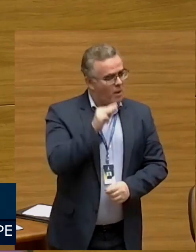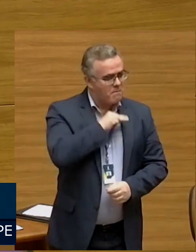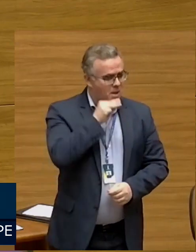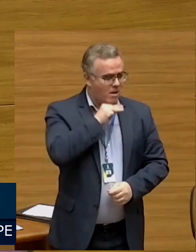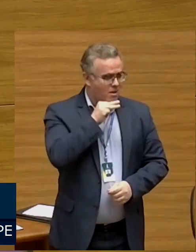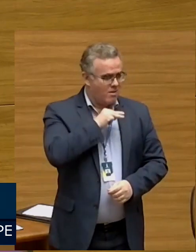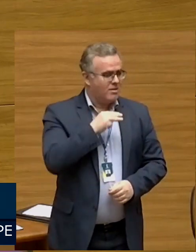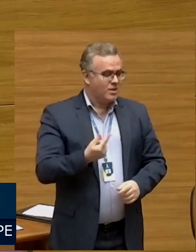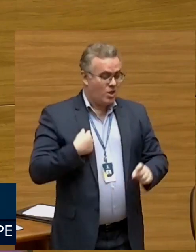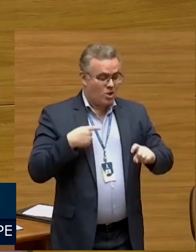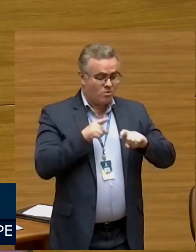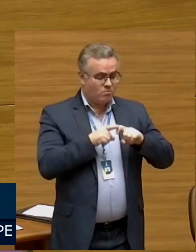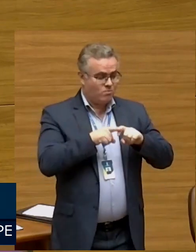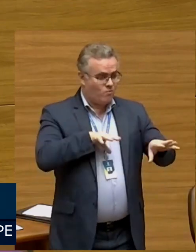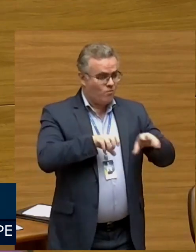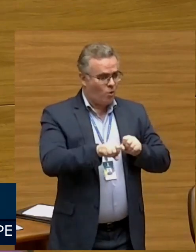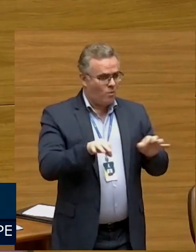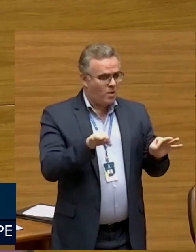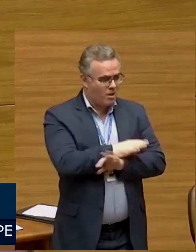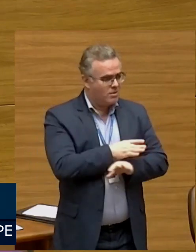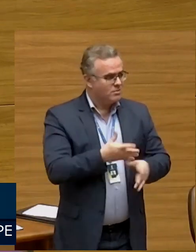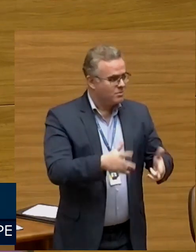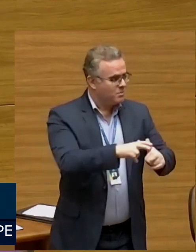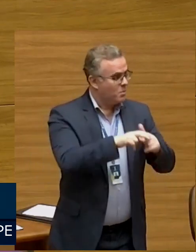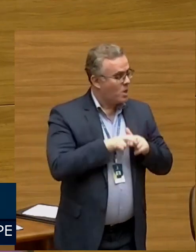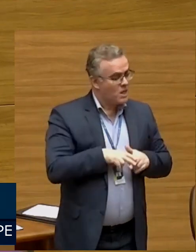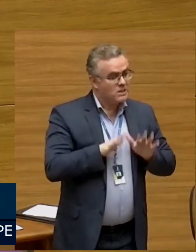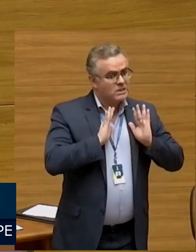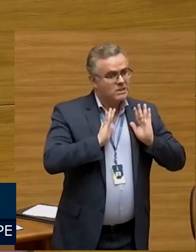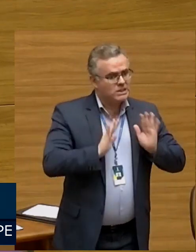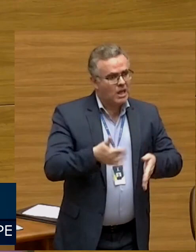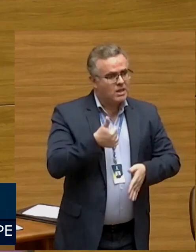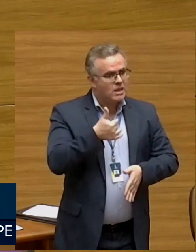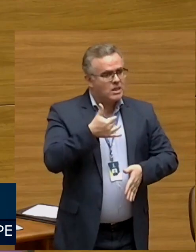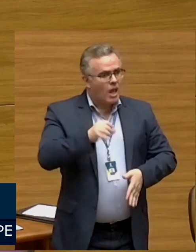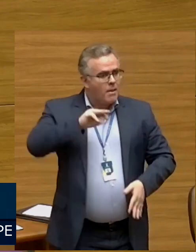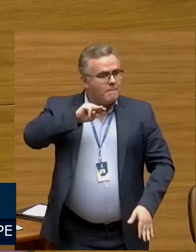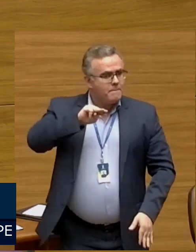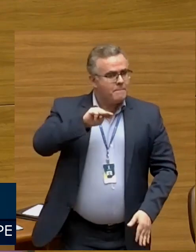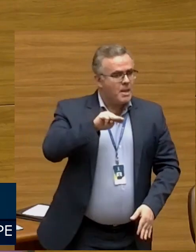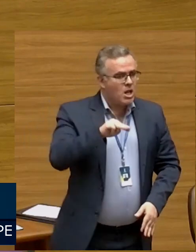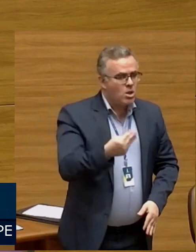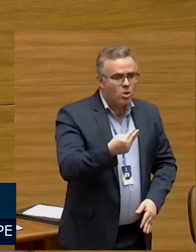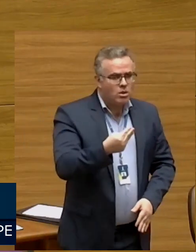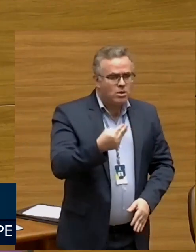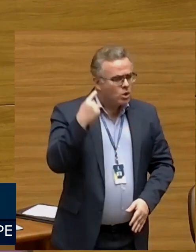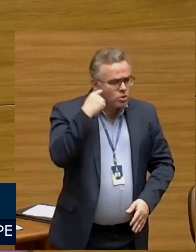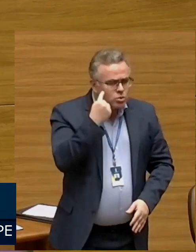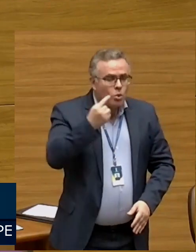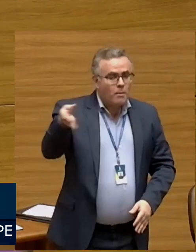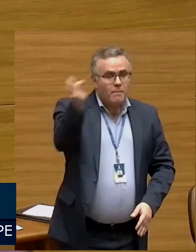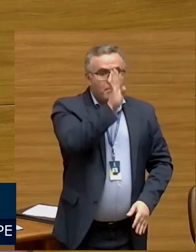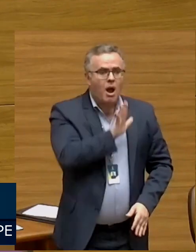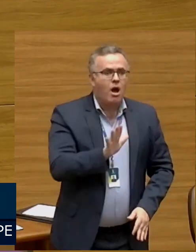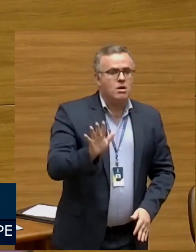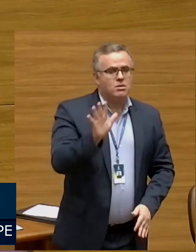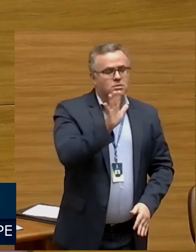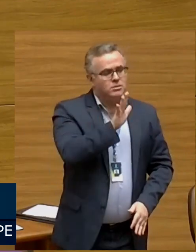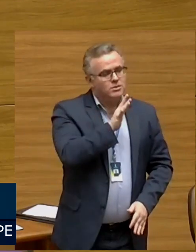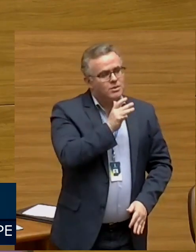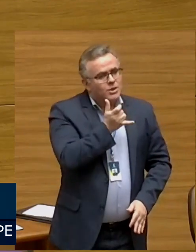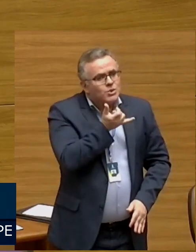eu sou médica, e eu sei que nós temos cerca de 10 milhões de surdos aqui no Brasil. Quero pedir desculpa que eu não fiz